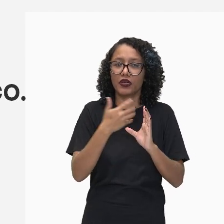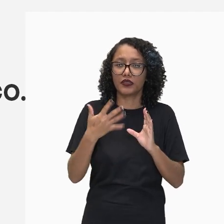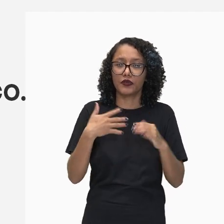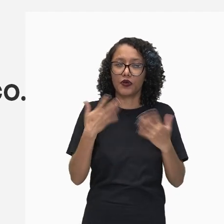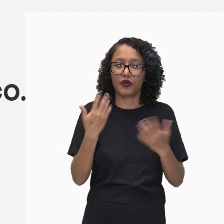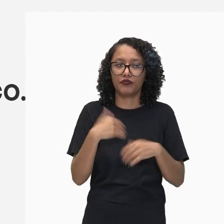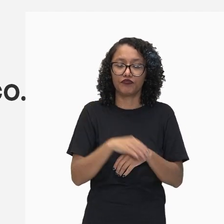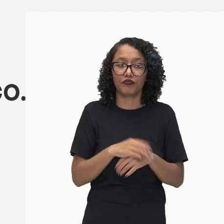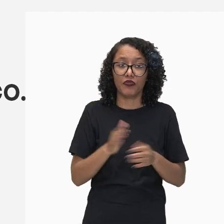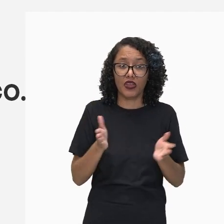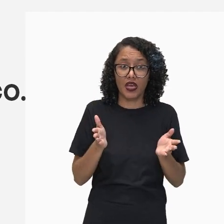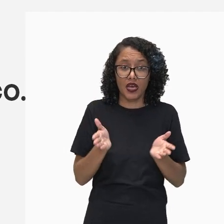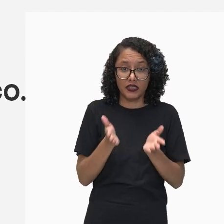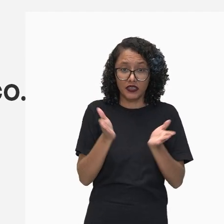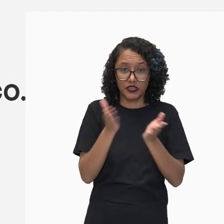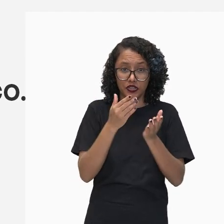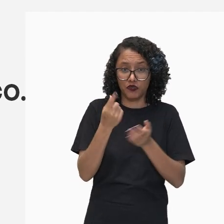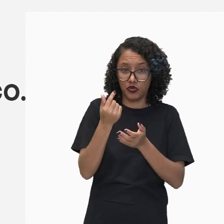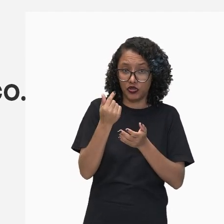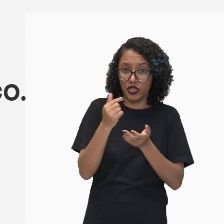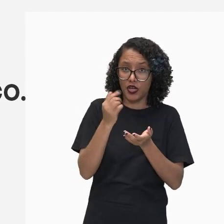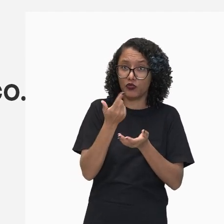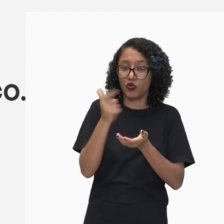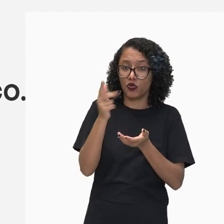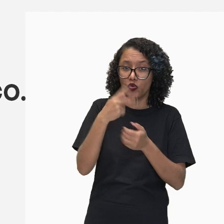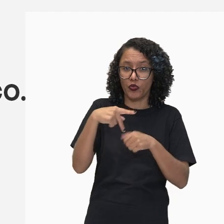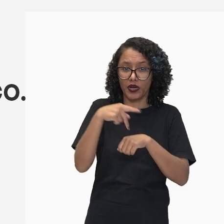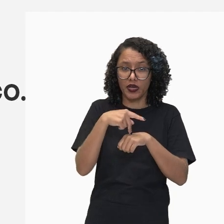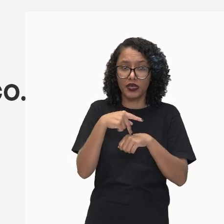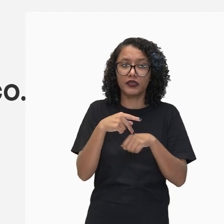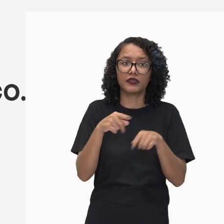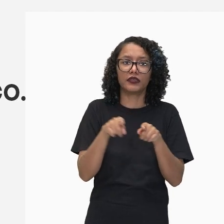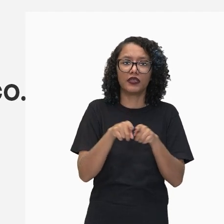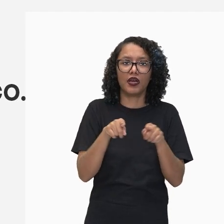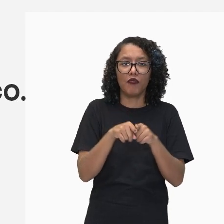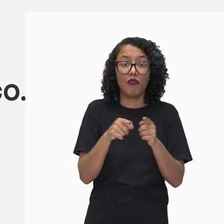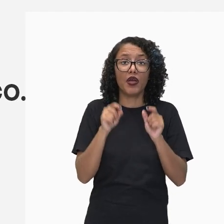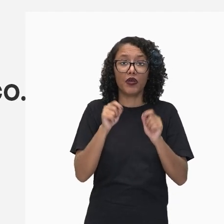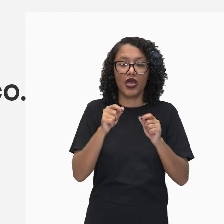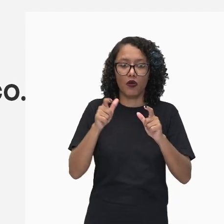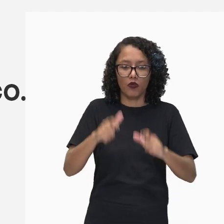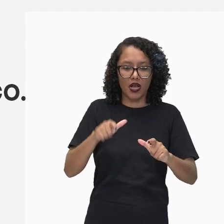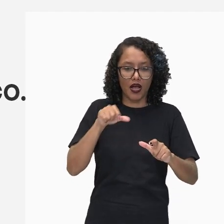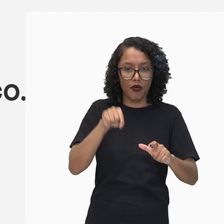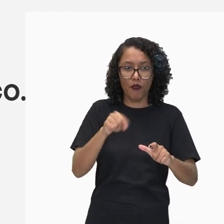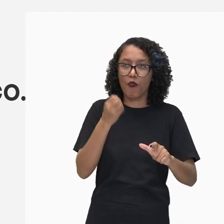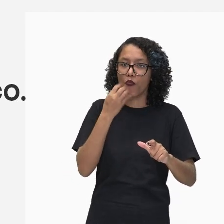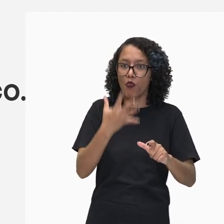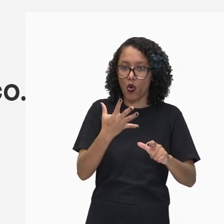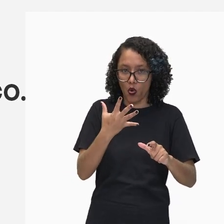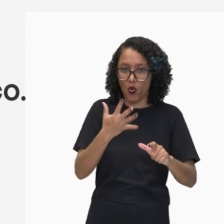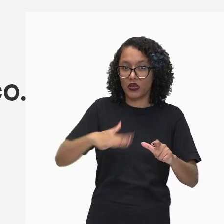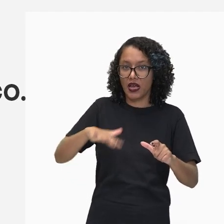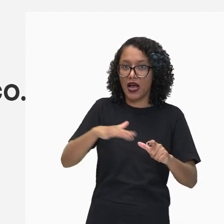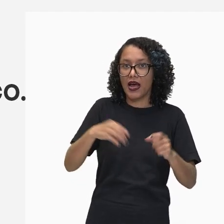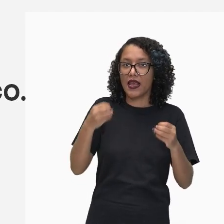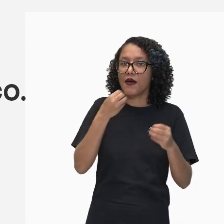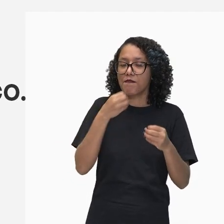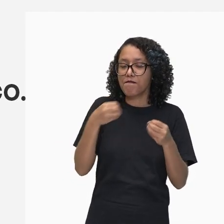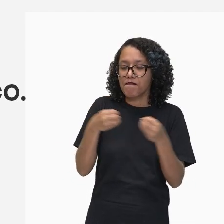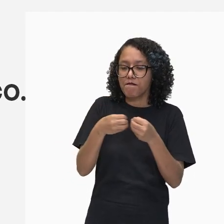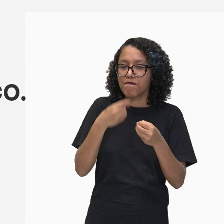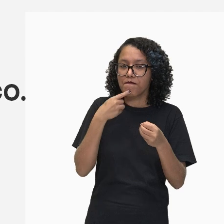estrangeiro, localização estratégica no Oceano Pacífico, também começa a ajudar cada vez mais esses países